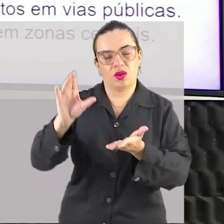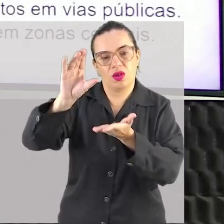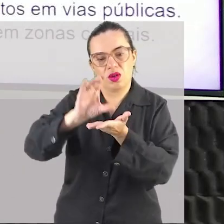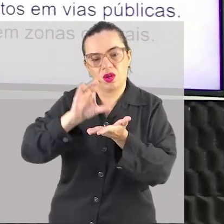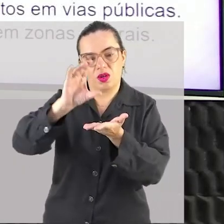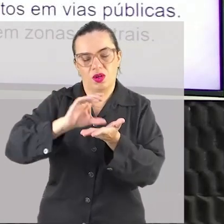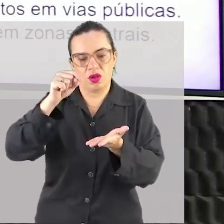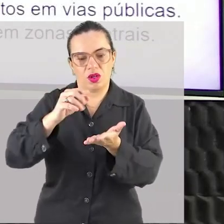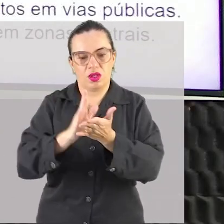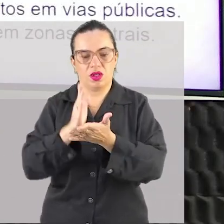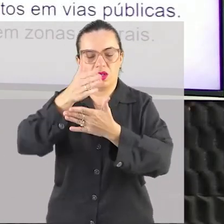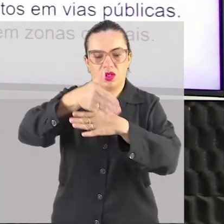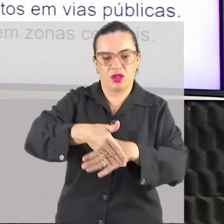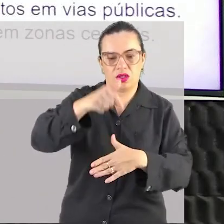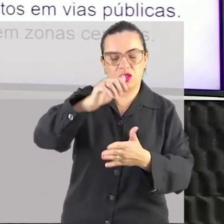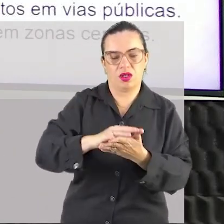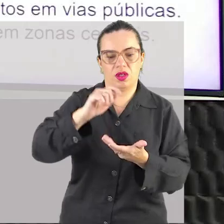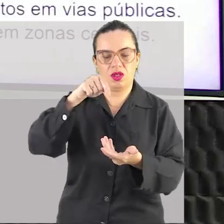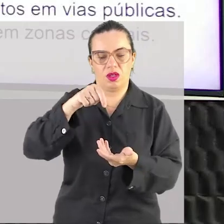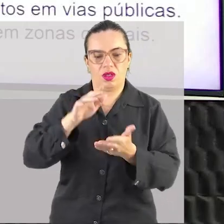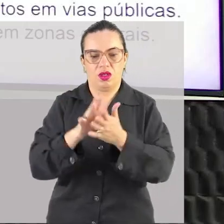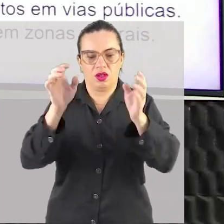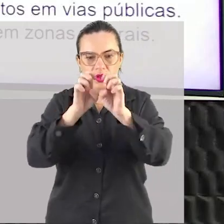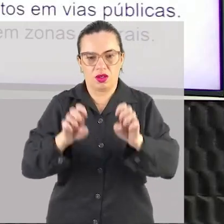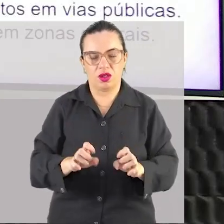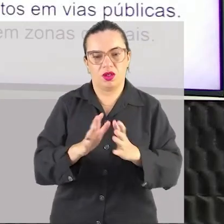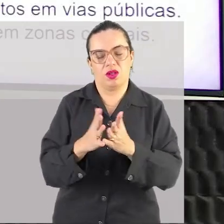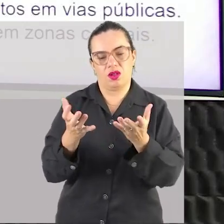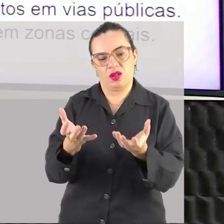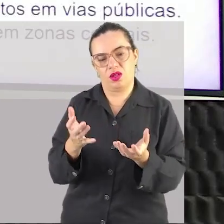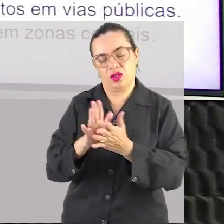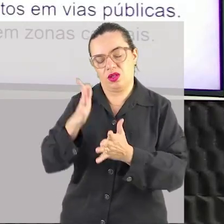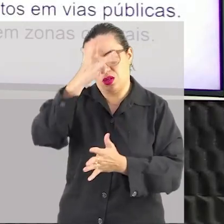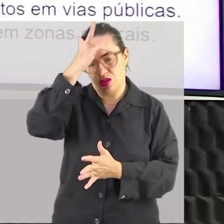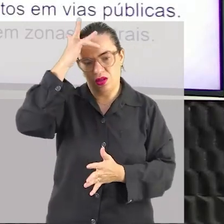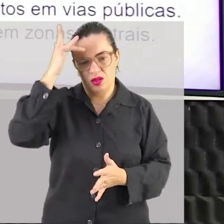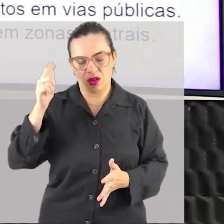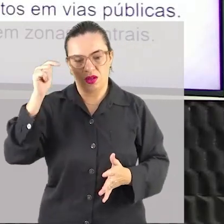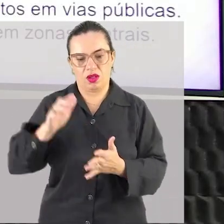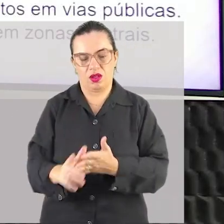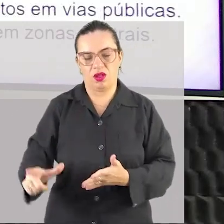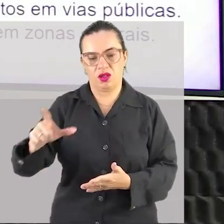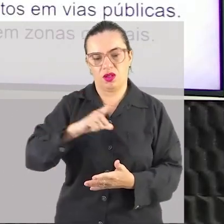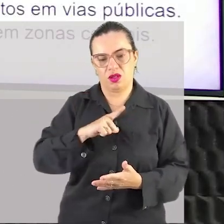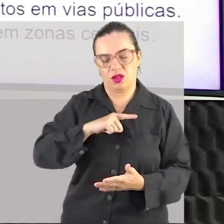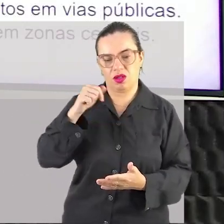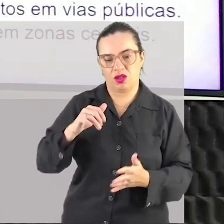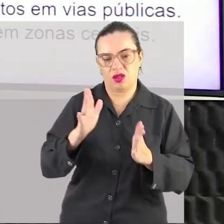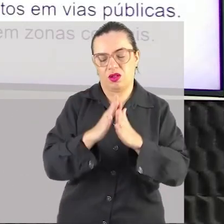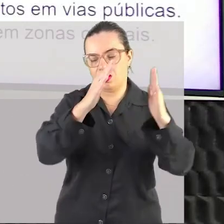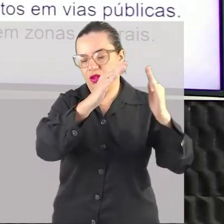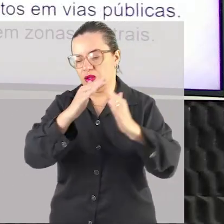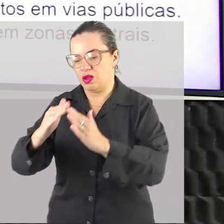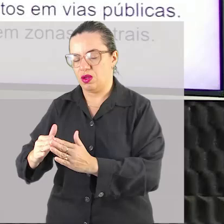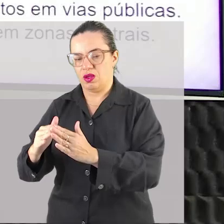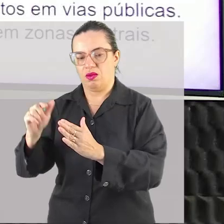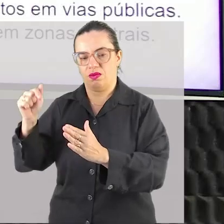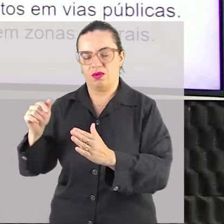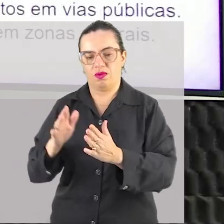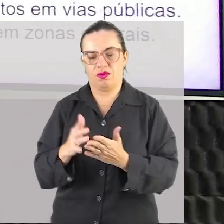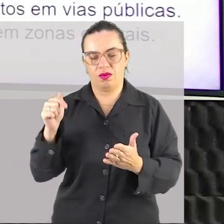inserir dentro da estrutura adequada desejada E aí essas pessoas acabam ocupando as regiões